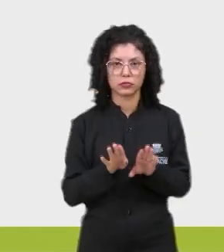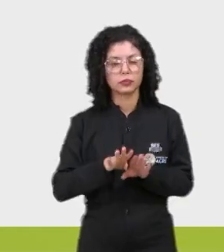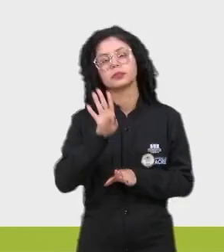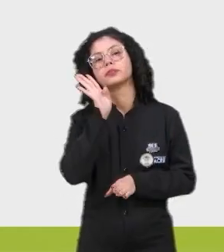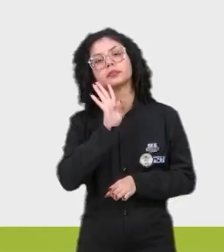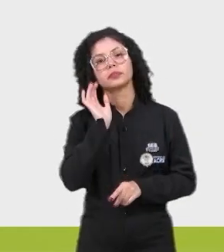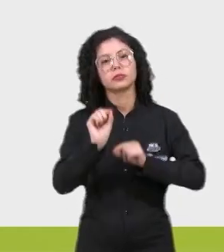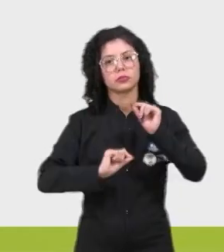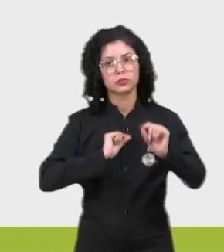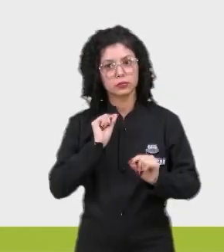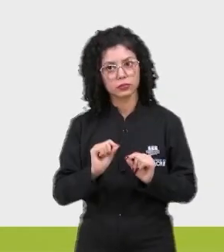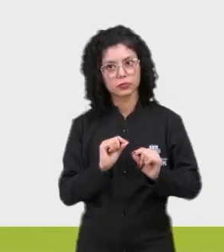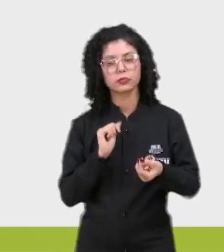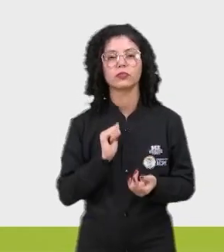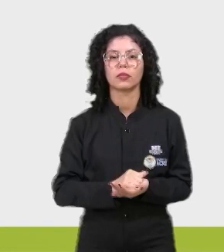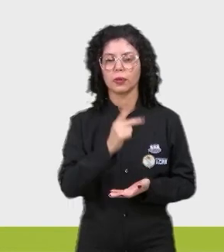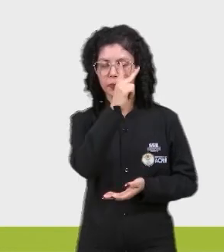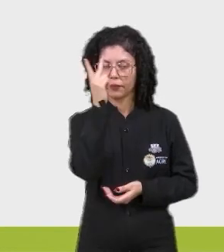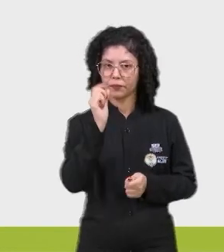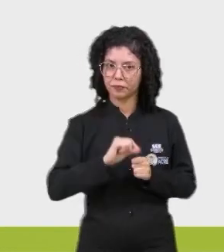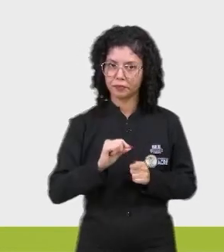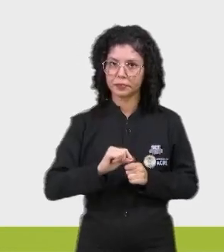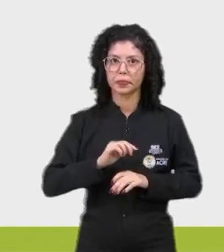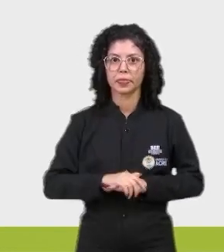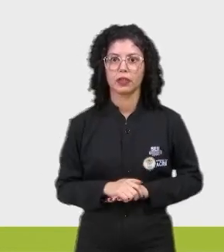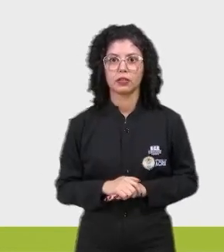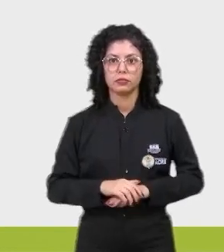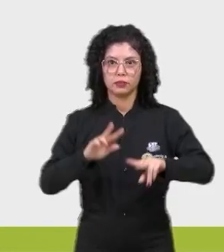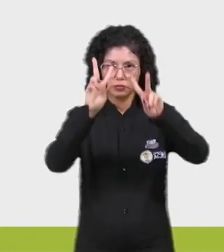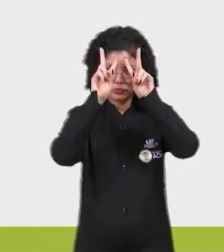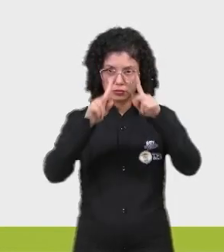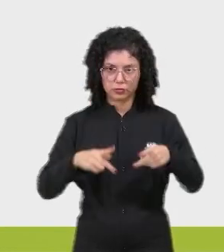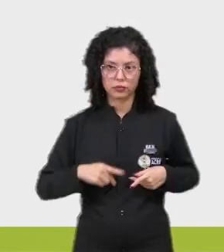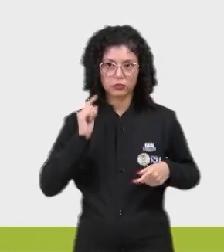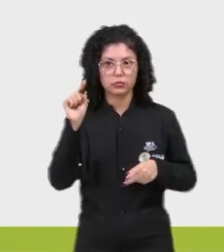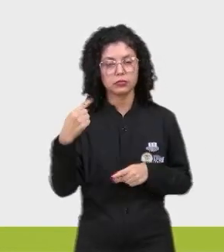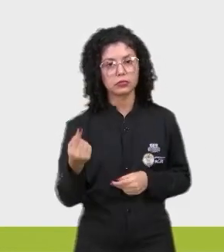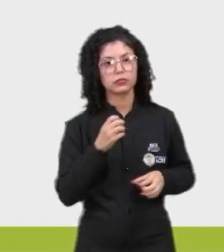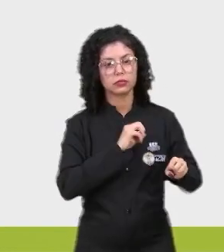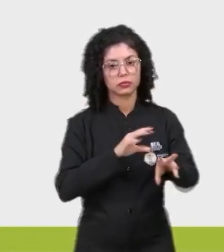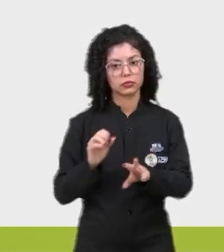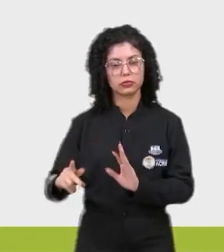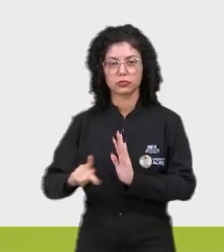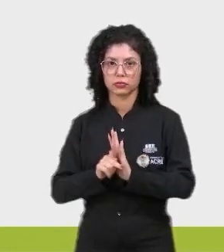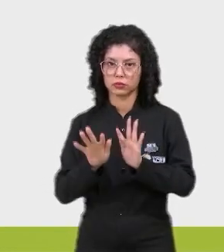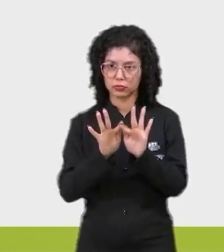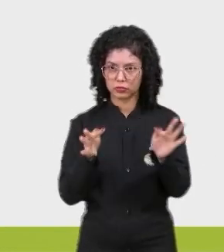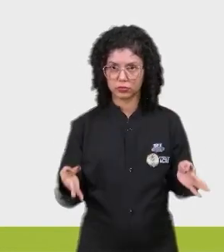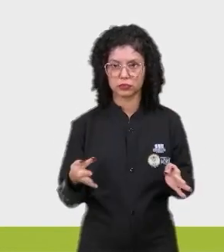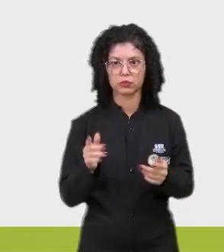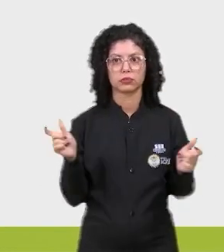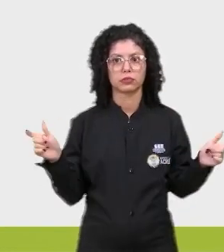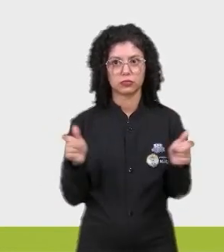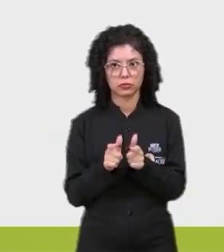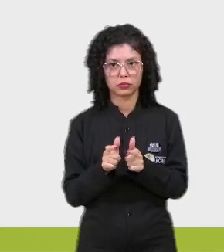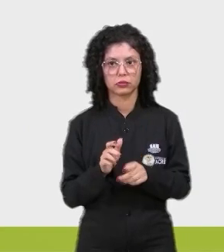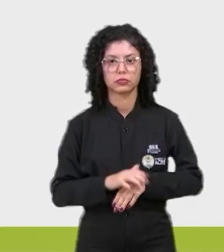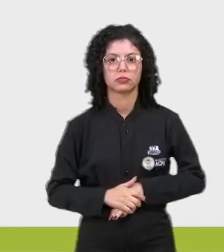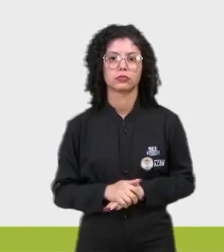né, o que essa pessoa ela faz, né? O ser humano é aquilo que a educação faz dele, bem simples, bem